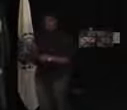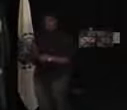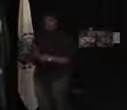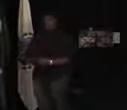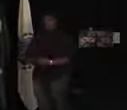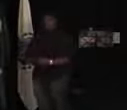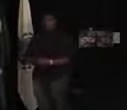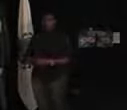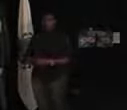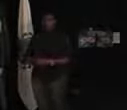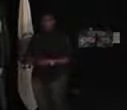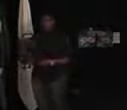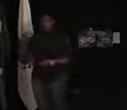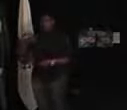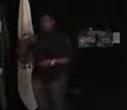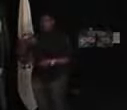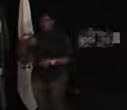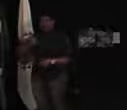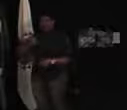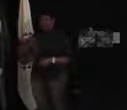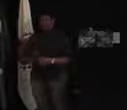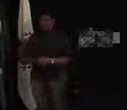1, primeira questão,